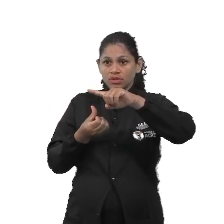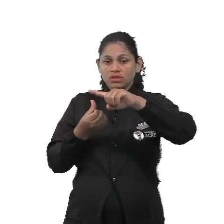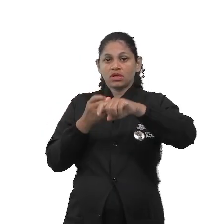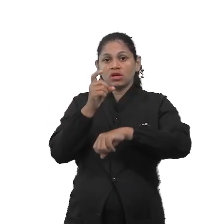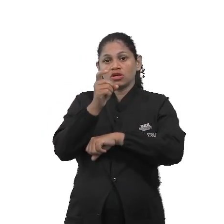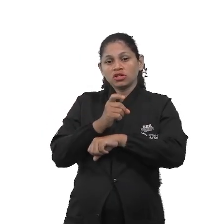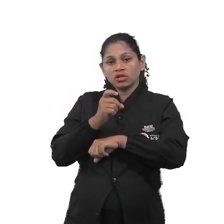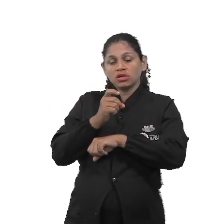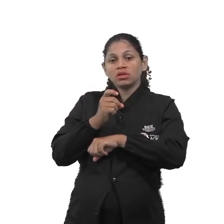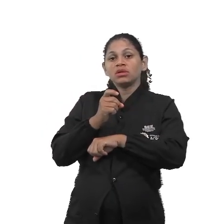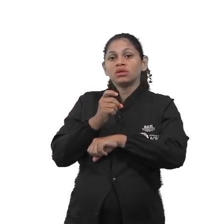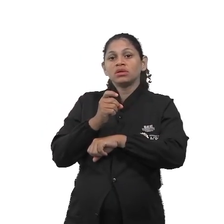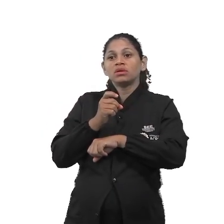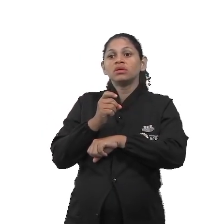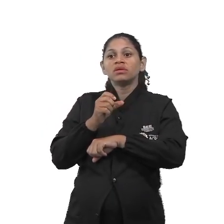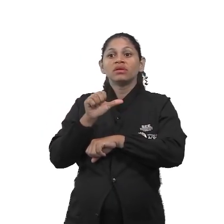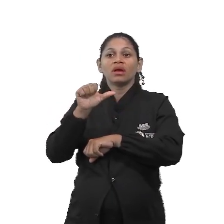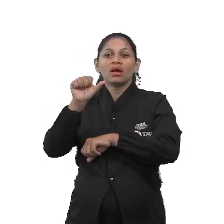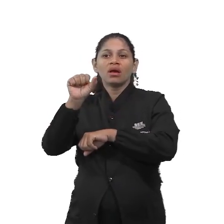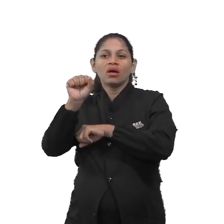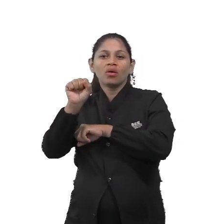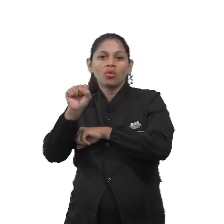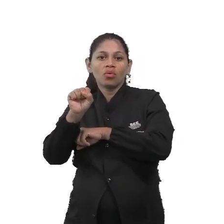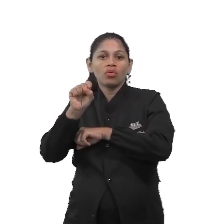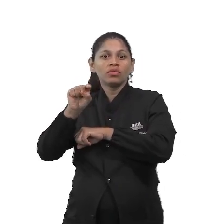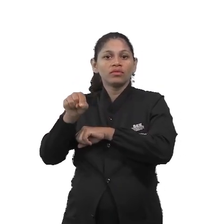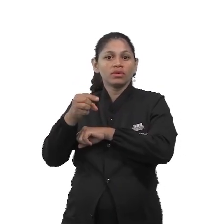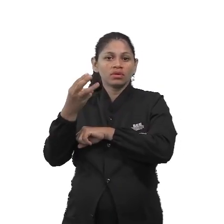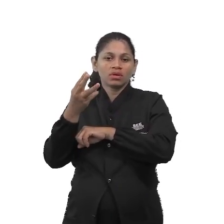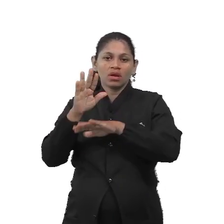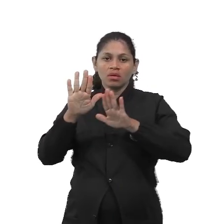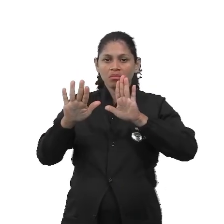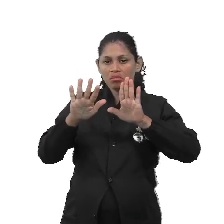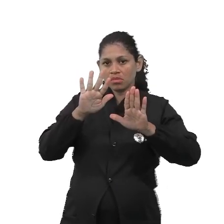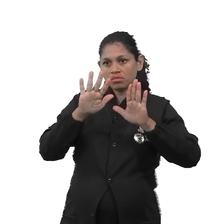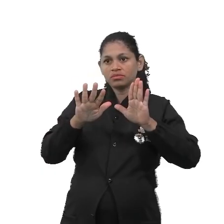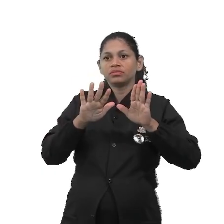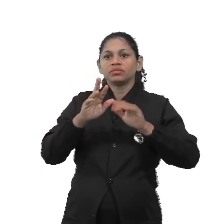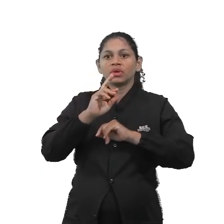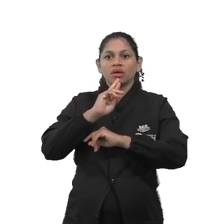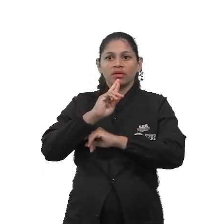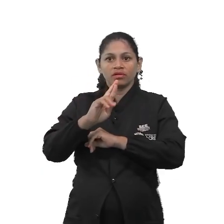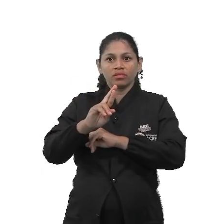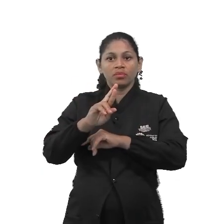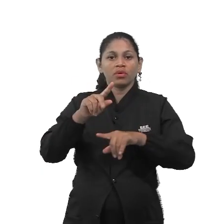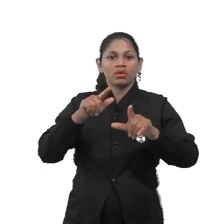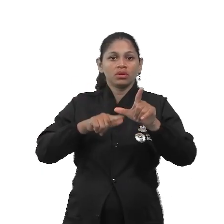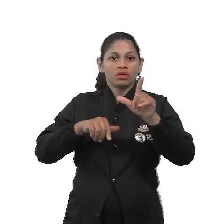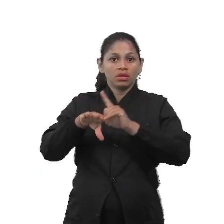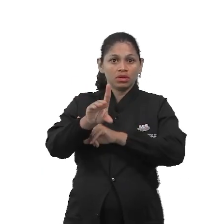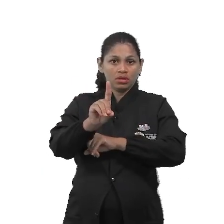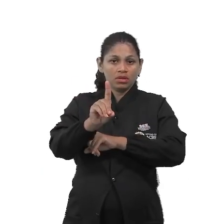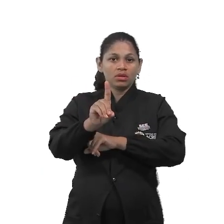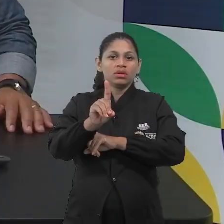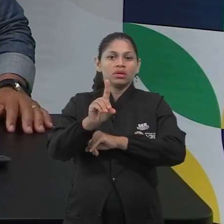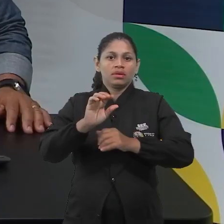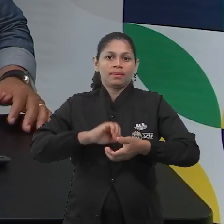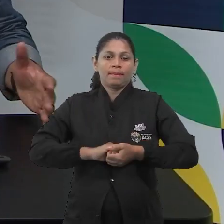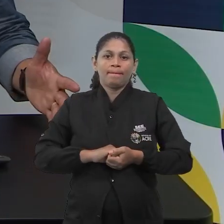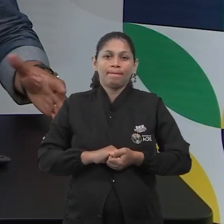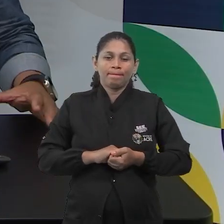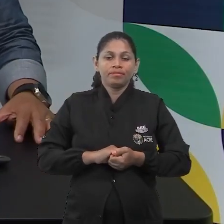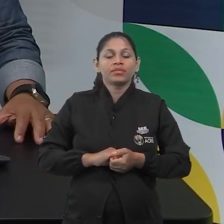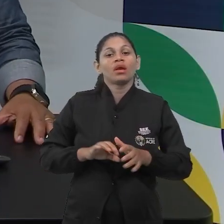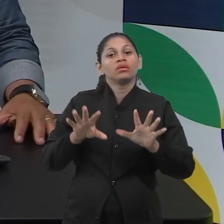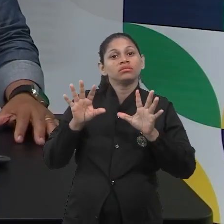a 8,3 aproximadamente, tá bom? A alternativa correta, letra D, estudante.